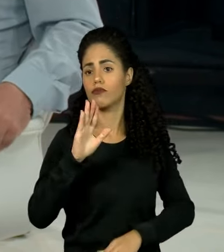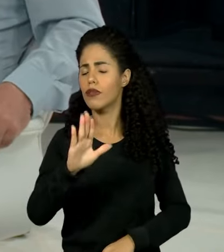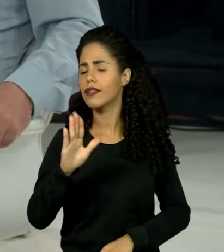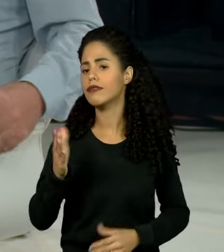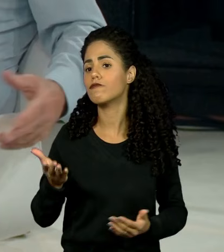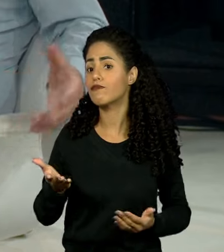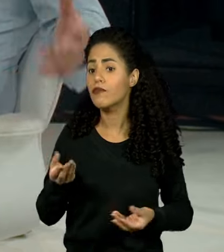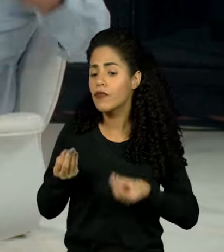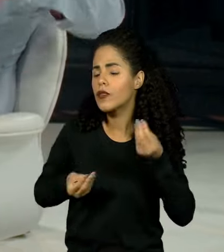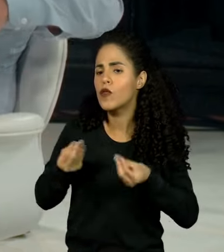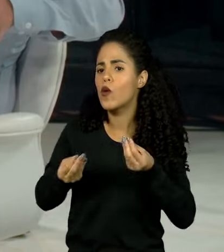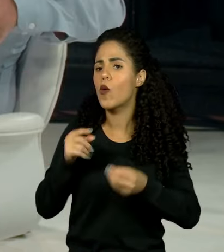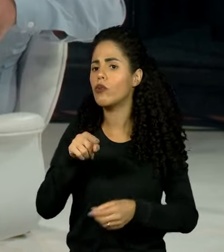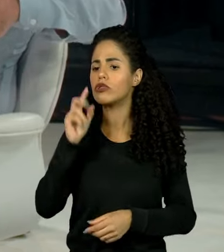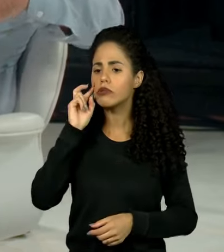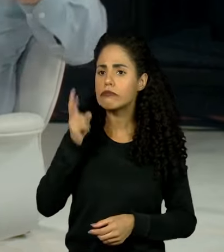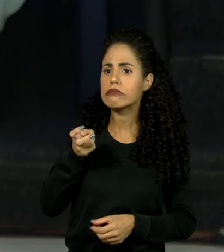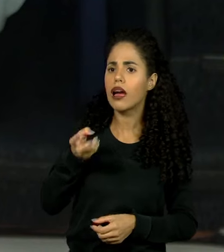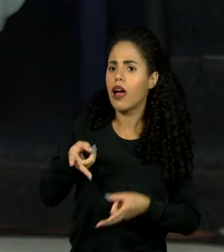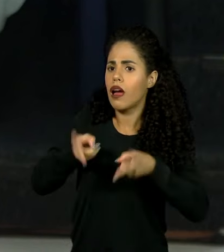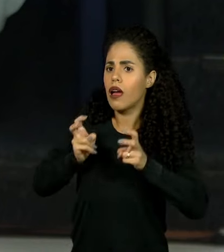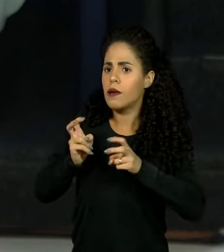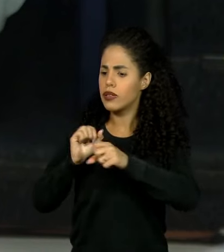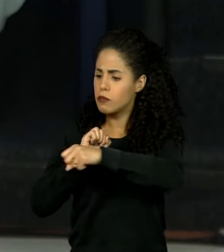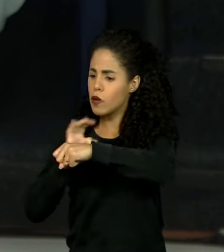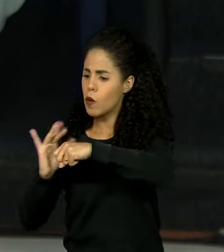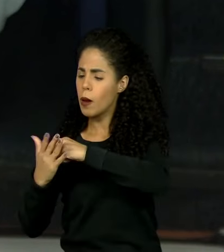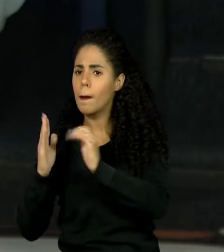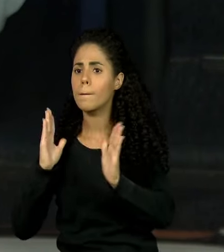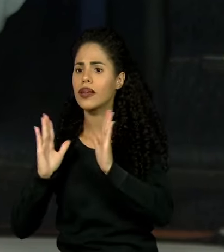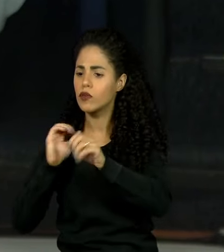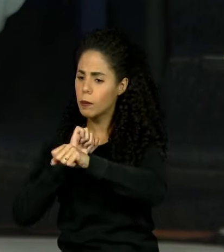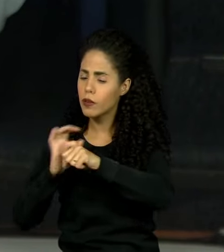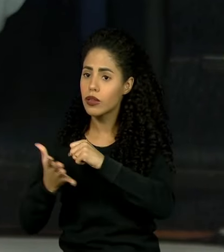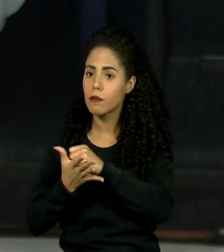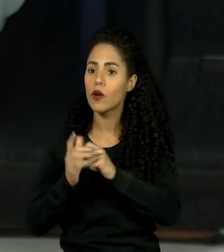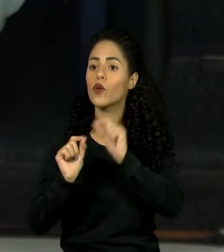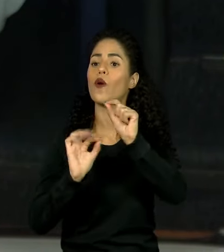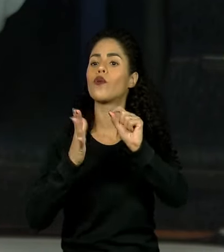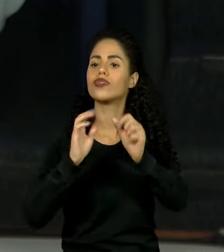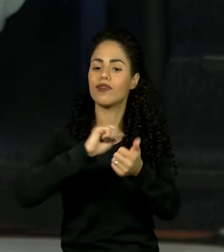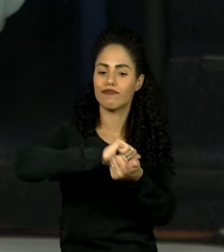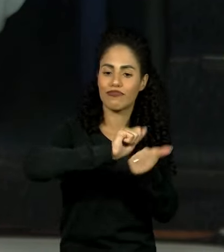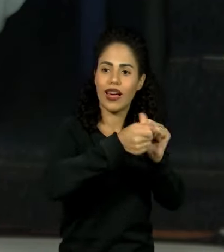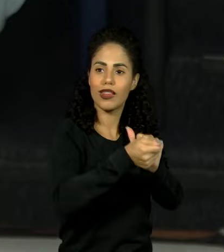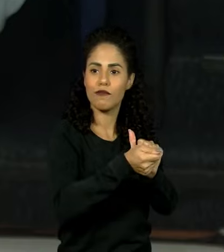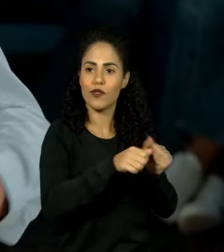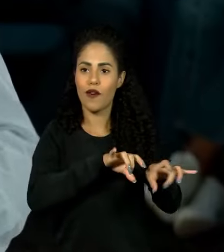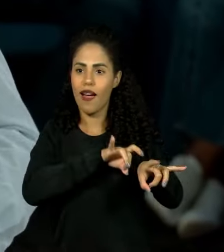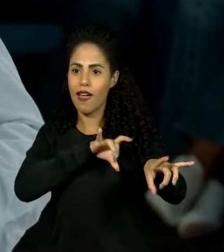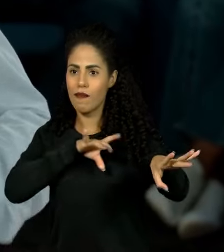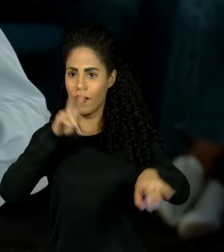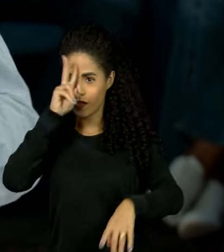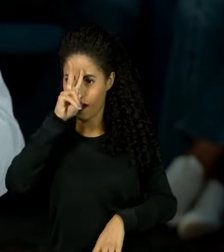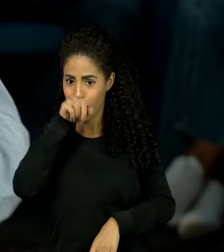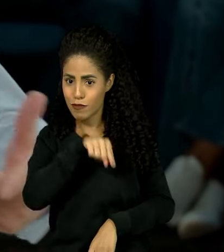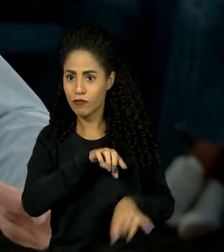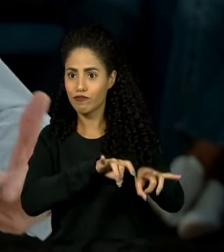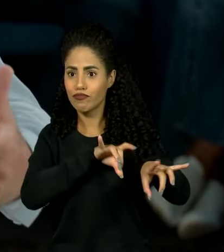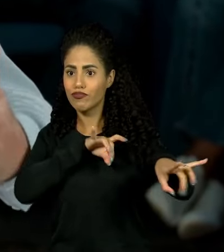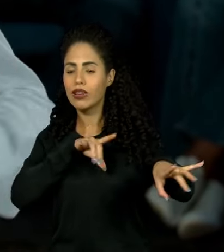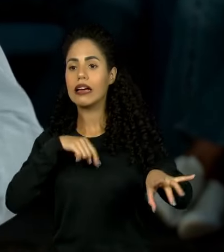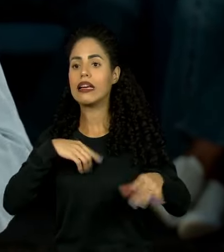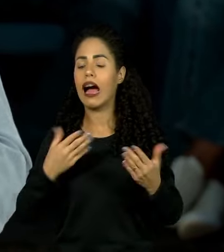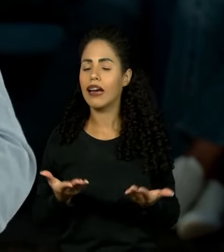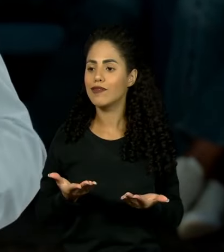né E quando veio a pandemia e veio o ensino remoto nós percebemos que nós íamos repetir o mesmo